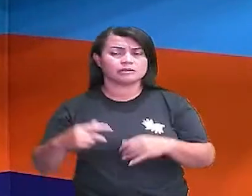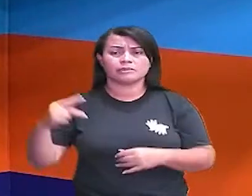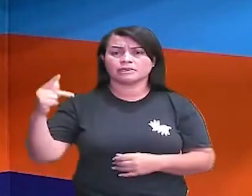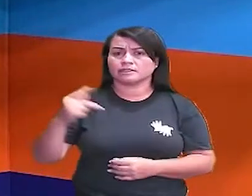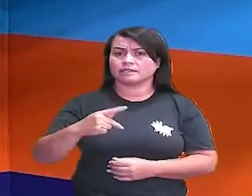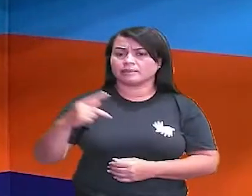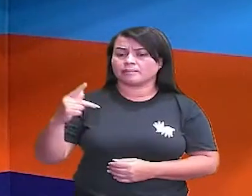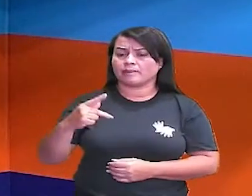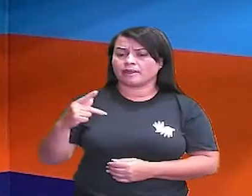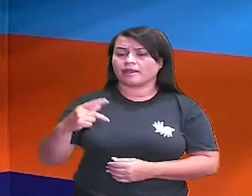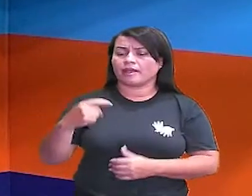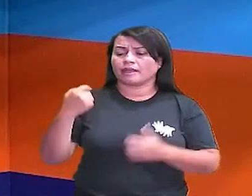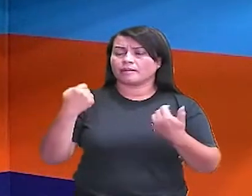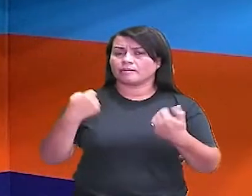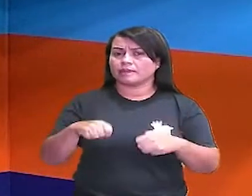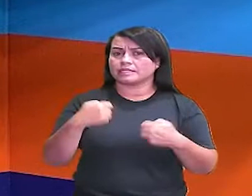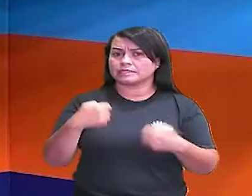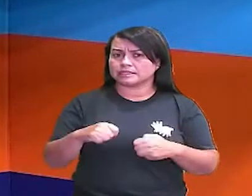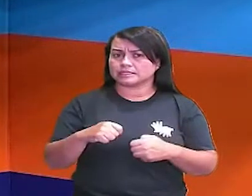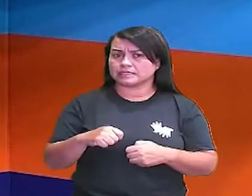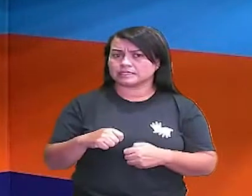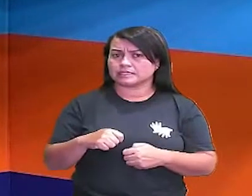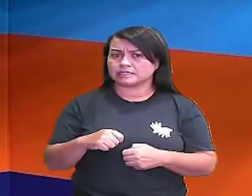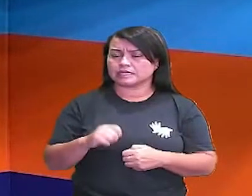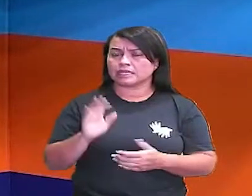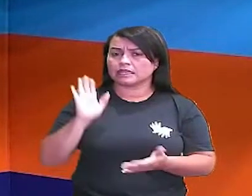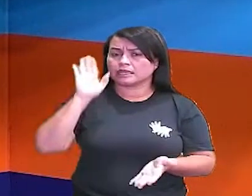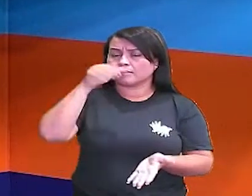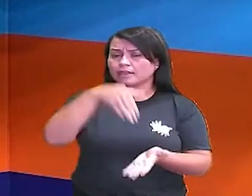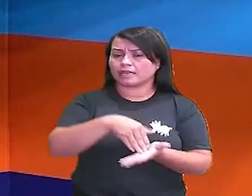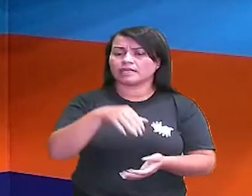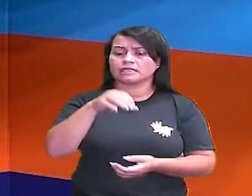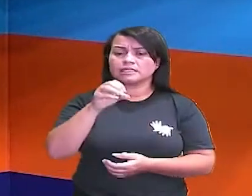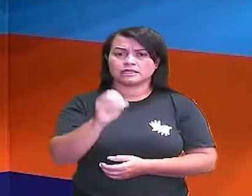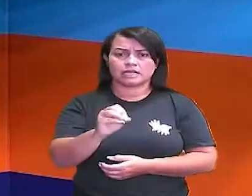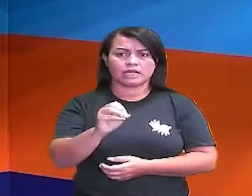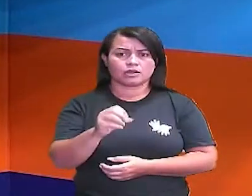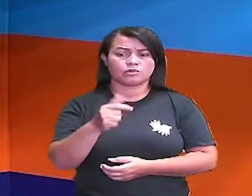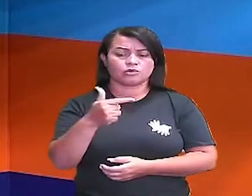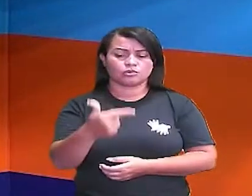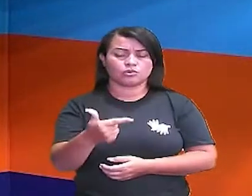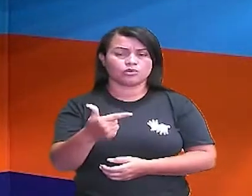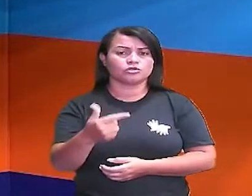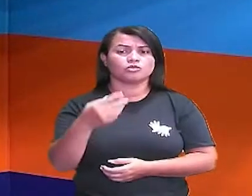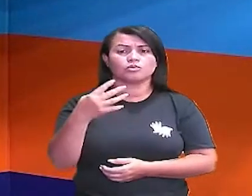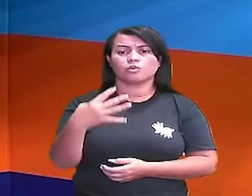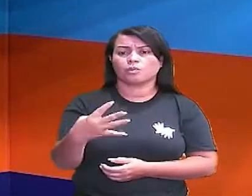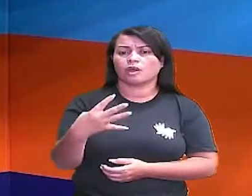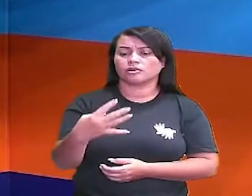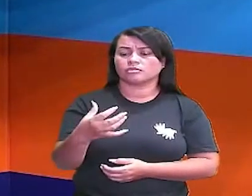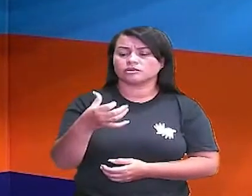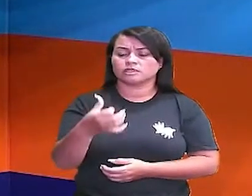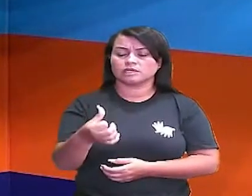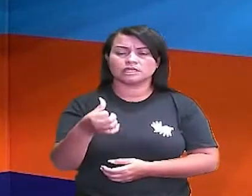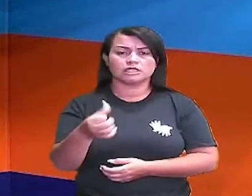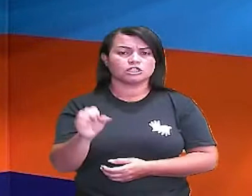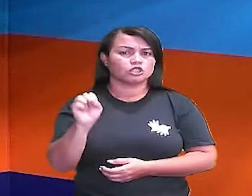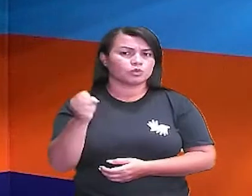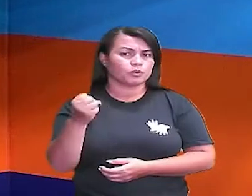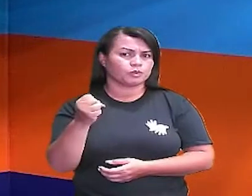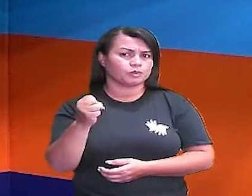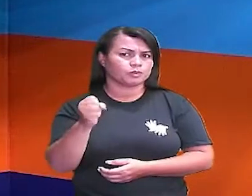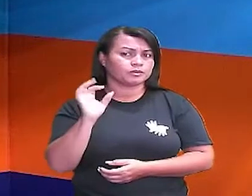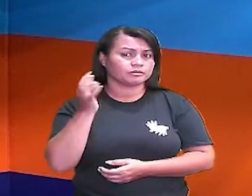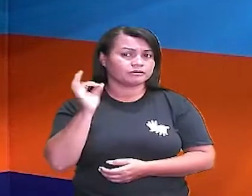par, ele tem que ser ou terminar em 0, 2, 4, 6 e